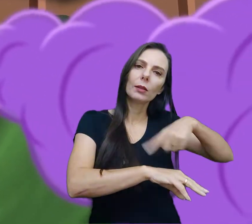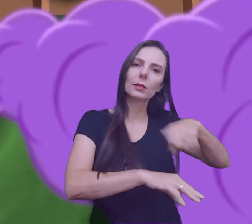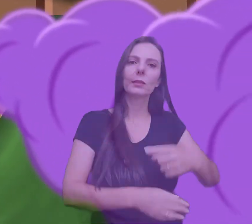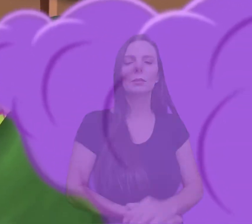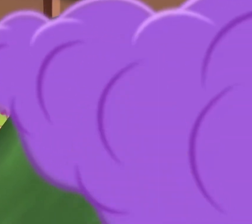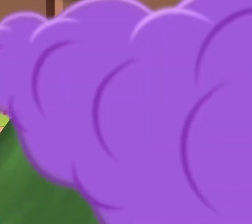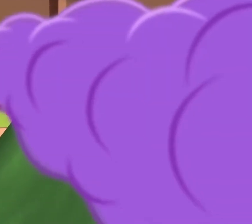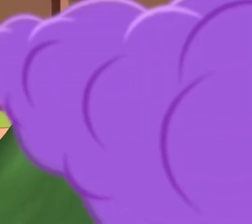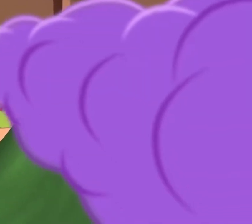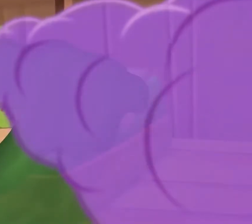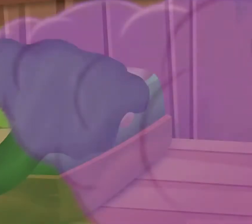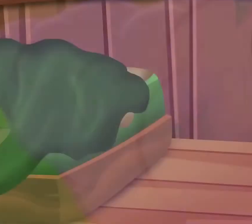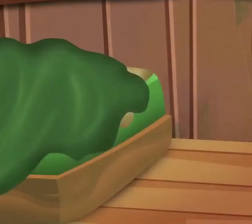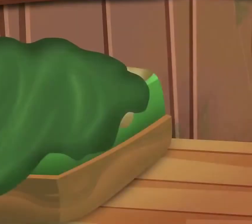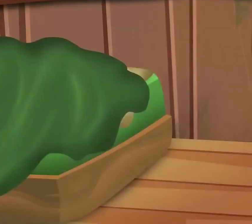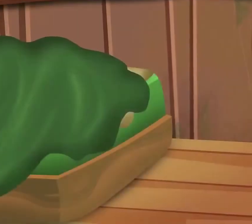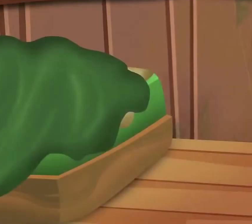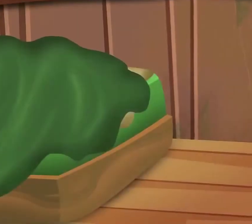horas.